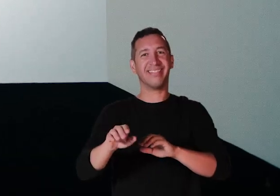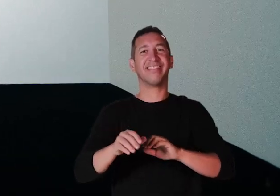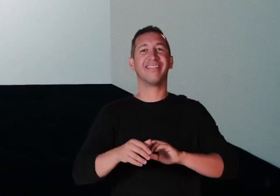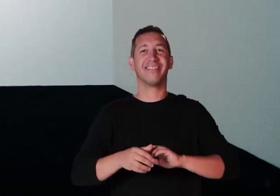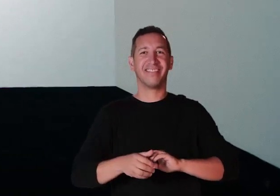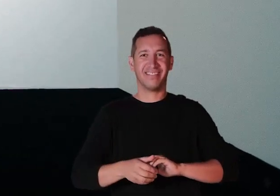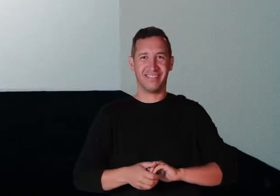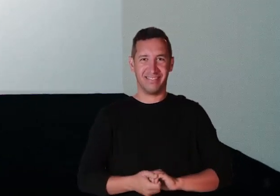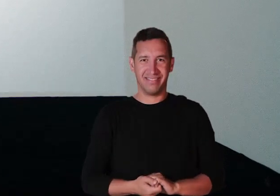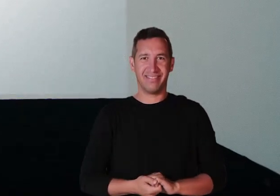Ministério da Educação O financiamento de